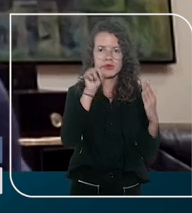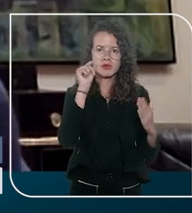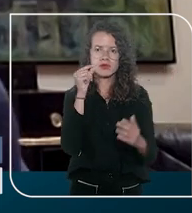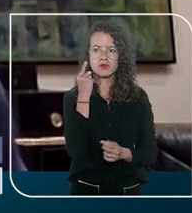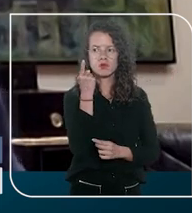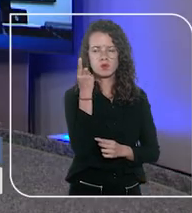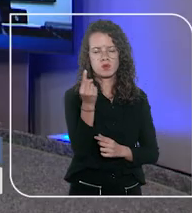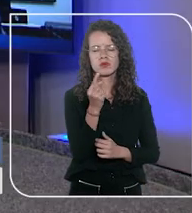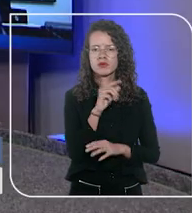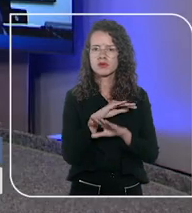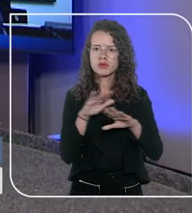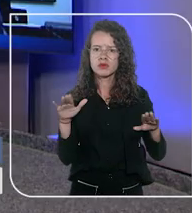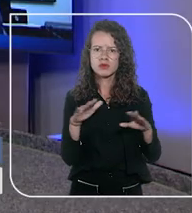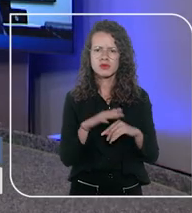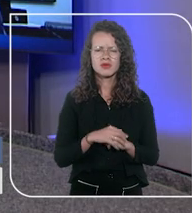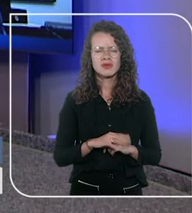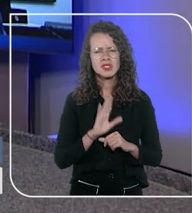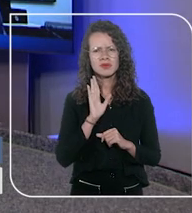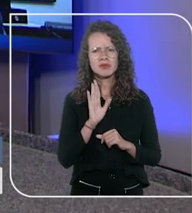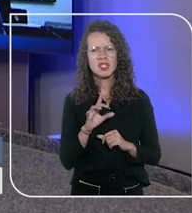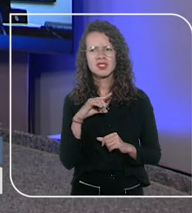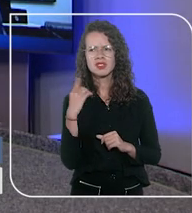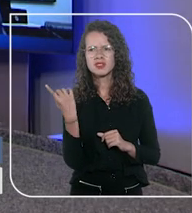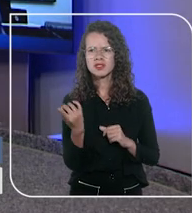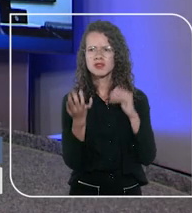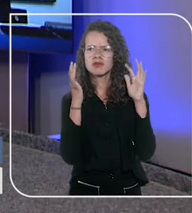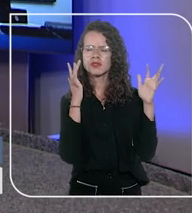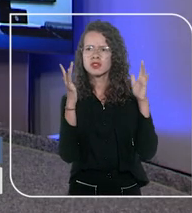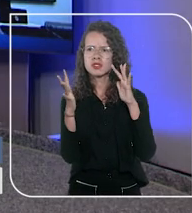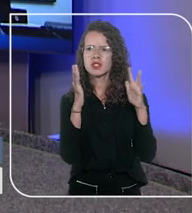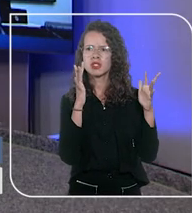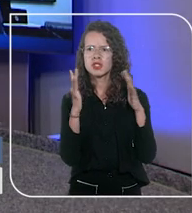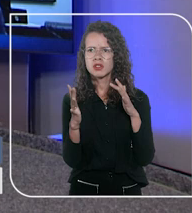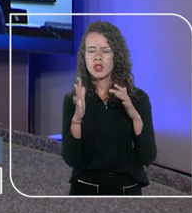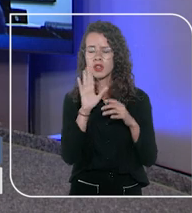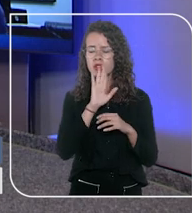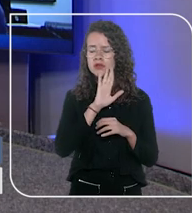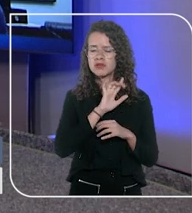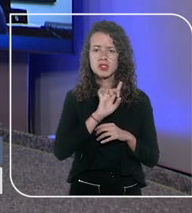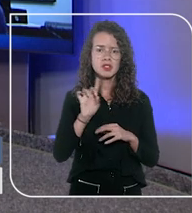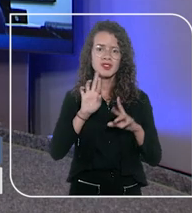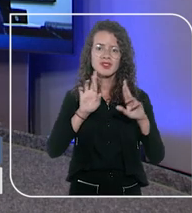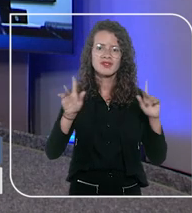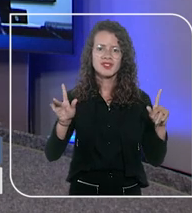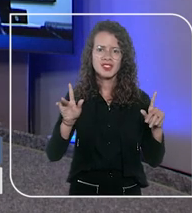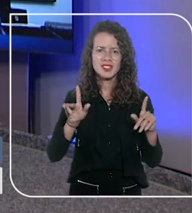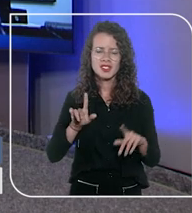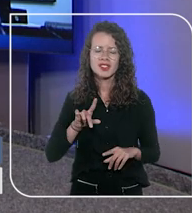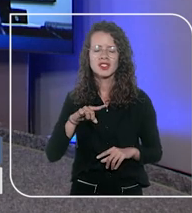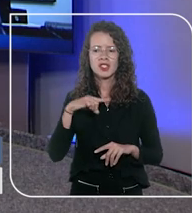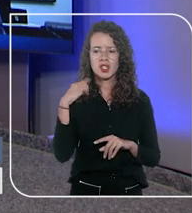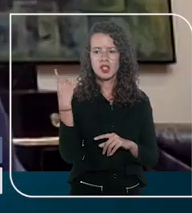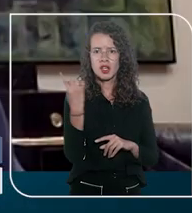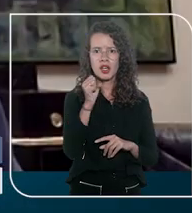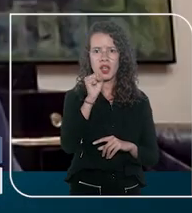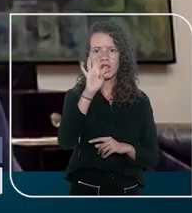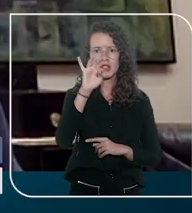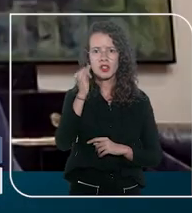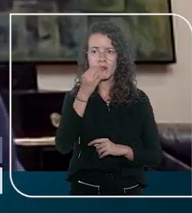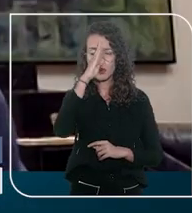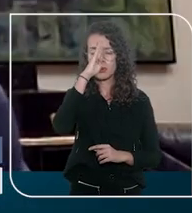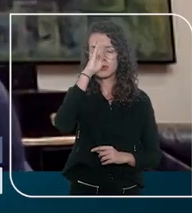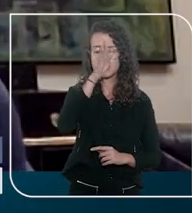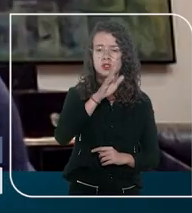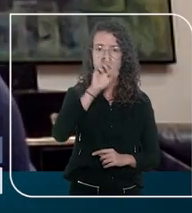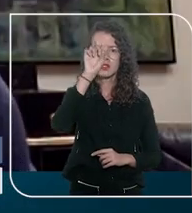gente poderia pensar assim, mas, na verdade, não. O objeto e a missão do STJ é uniformizar a jurisprudência. Mas ele